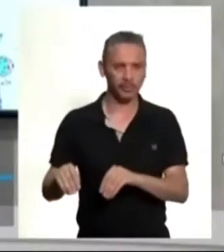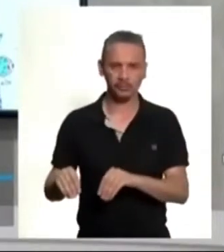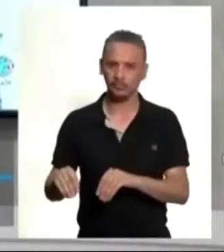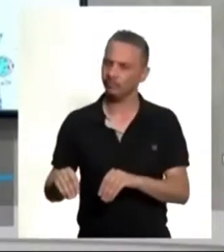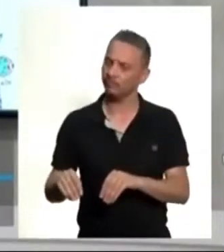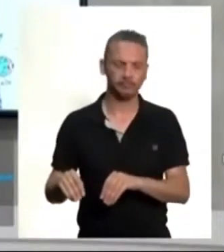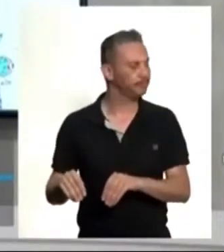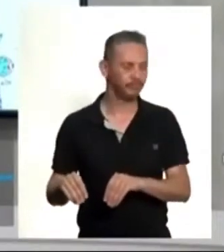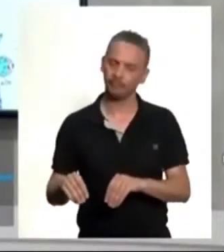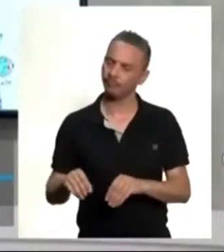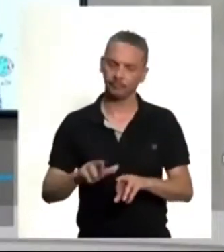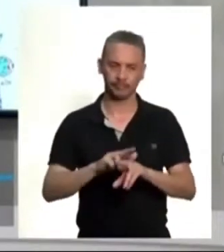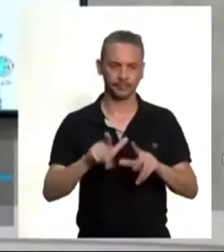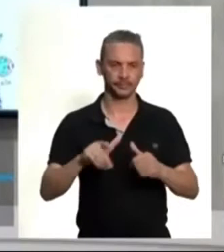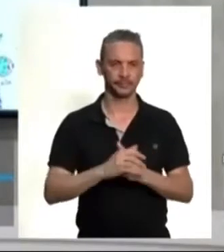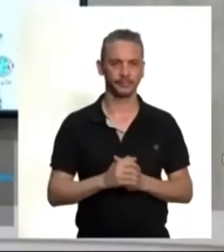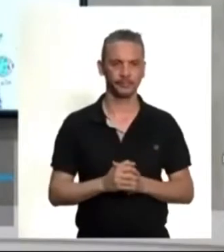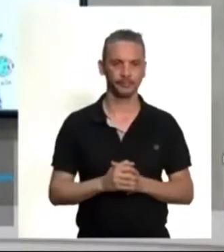urbanização. Letra